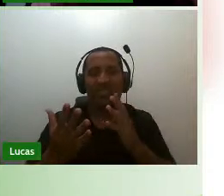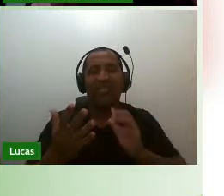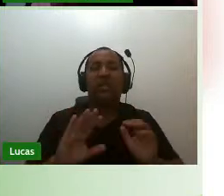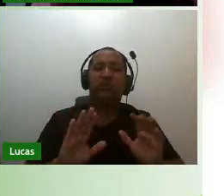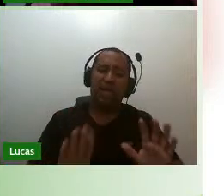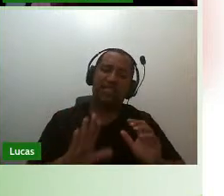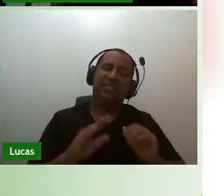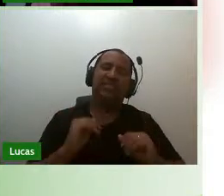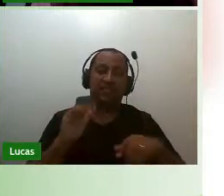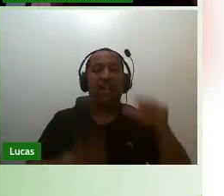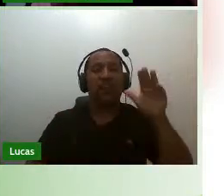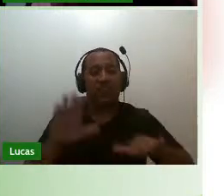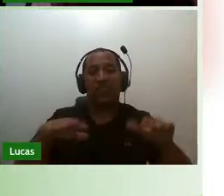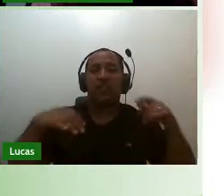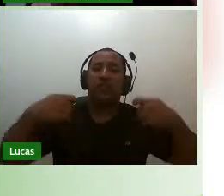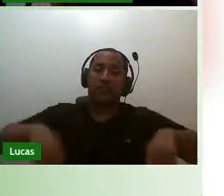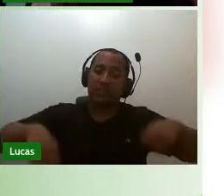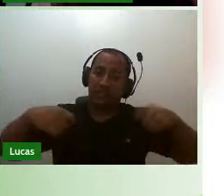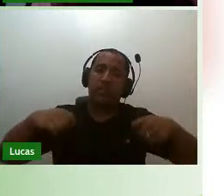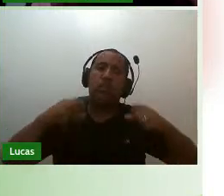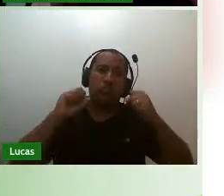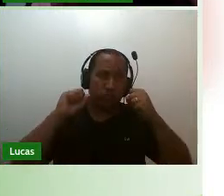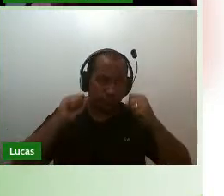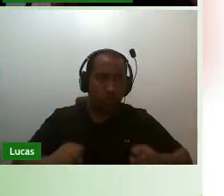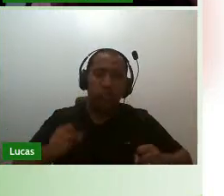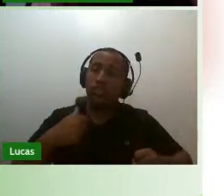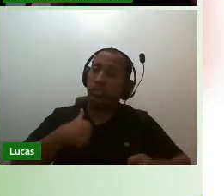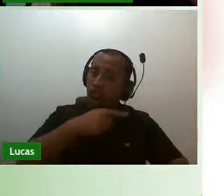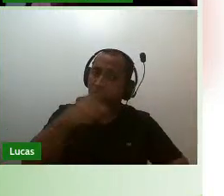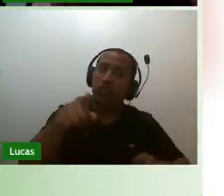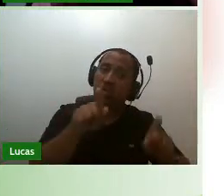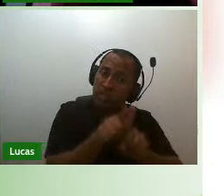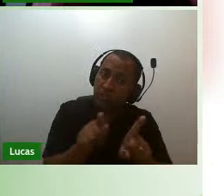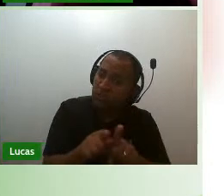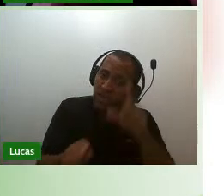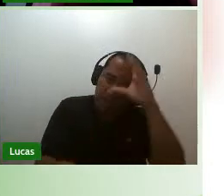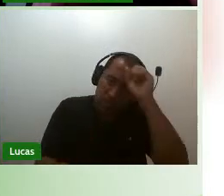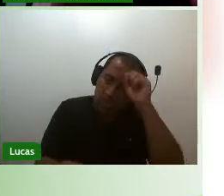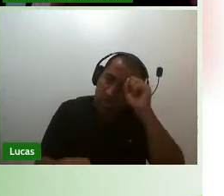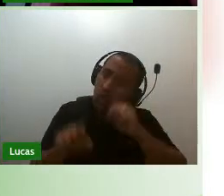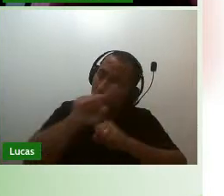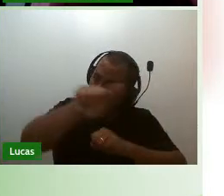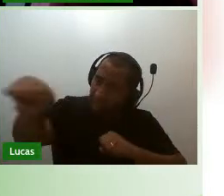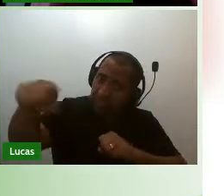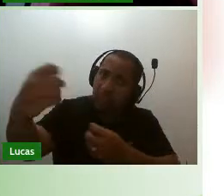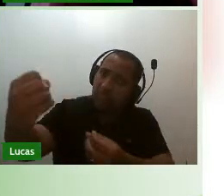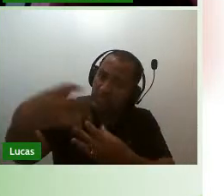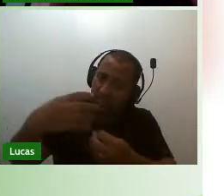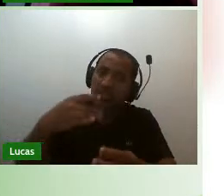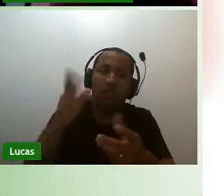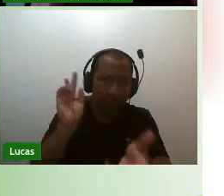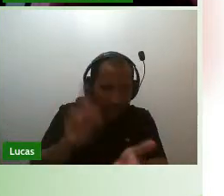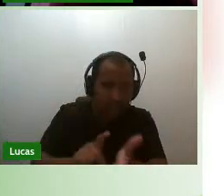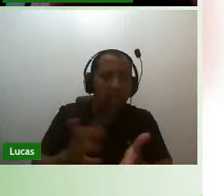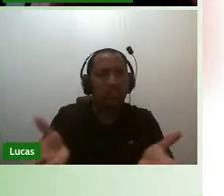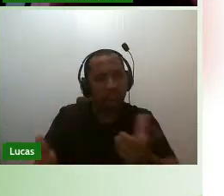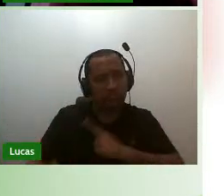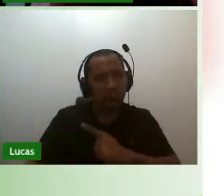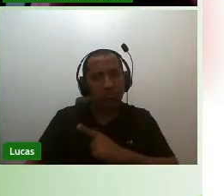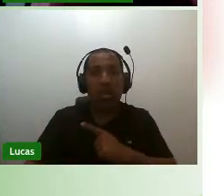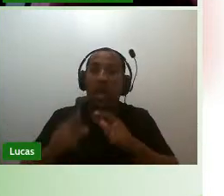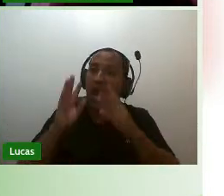alguns momentos, a gente entender que a gente também pode ser aprendiz e que a gente aprende muito com eles, de fato, e observar